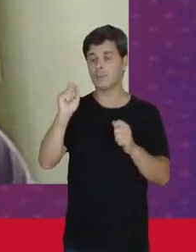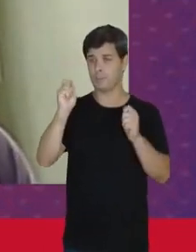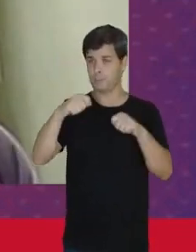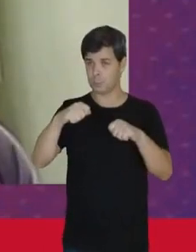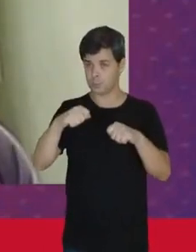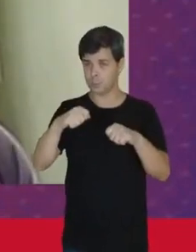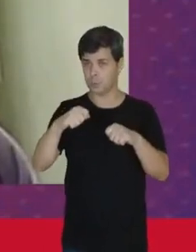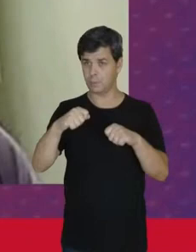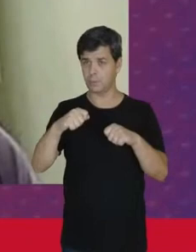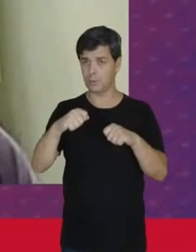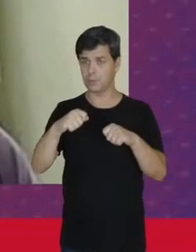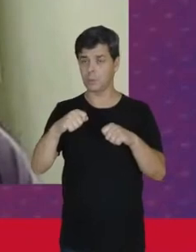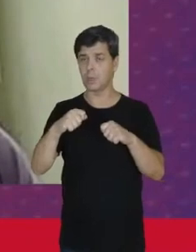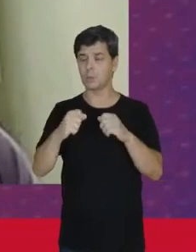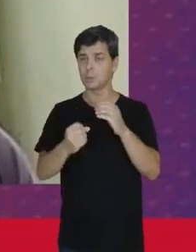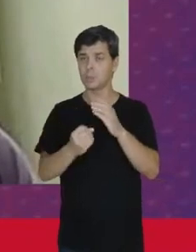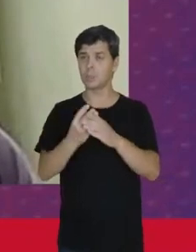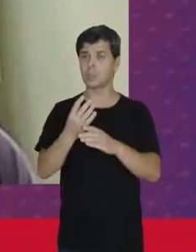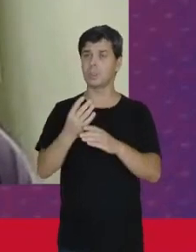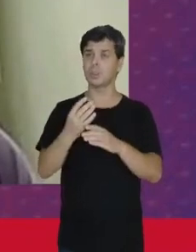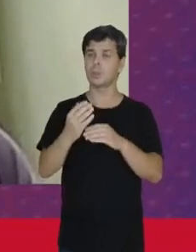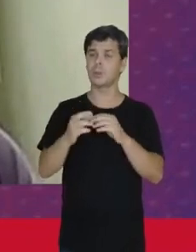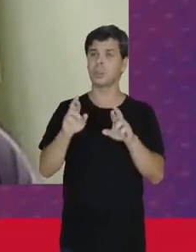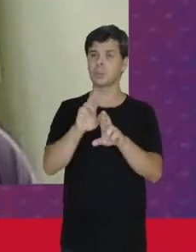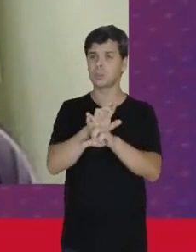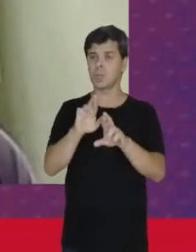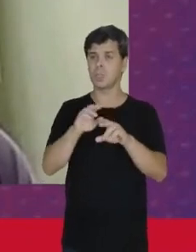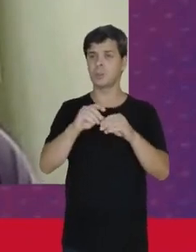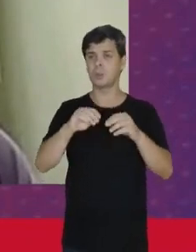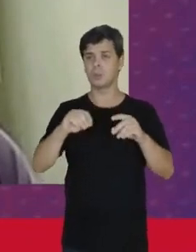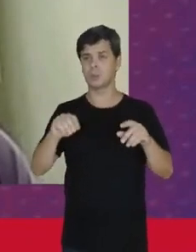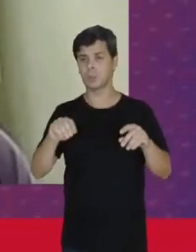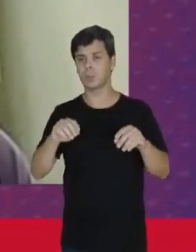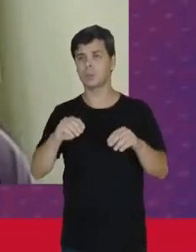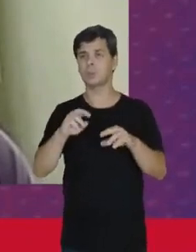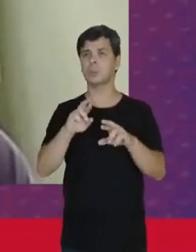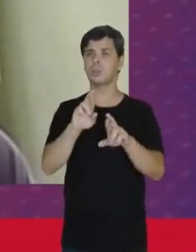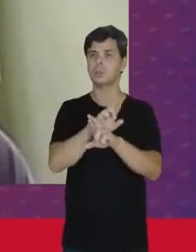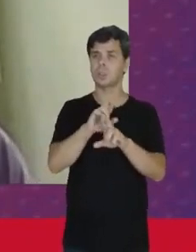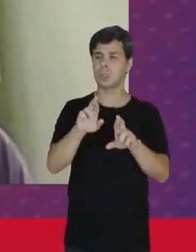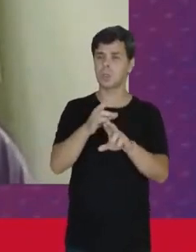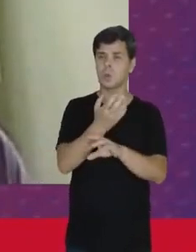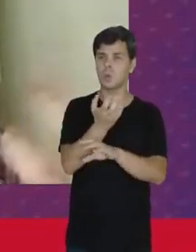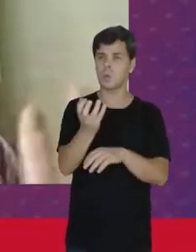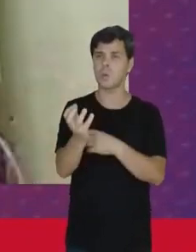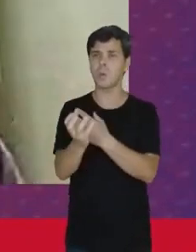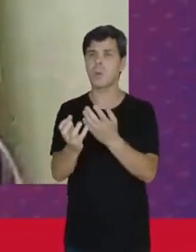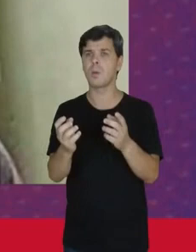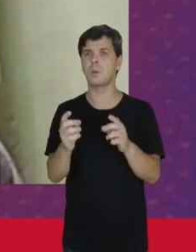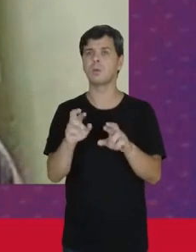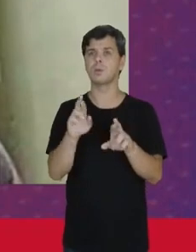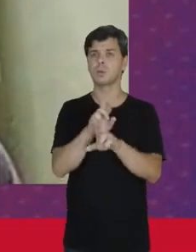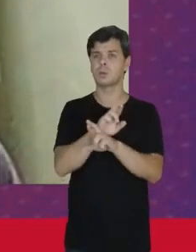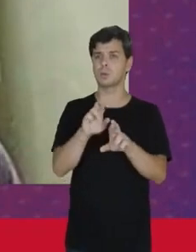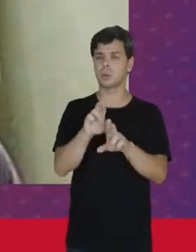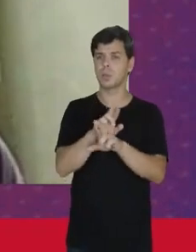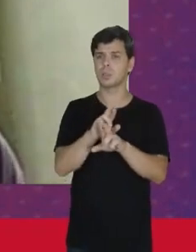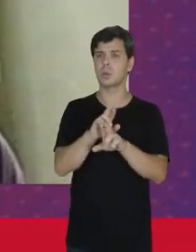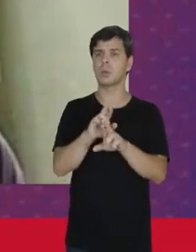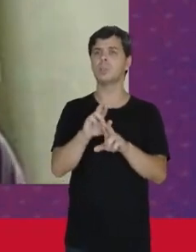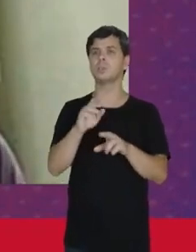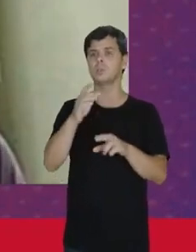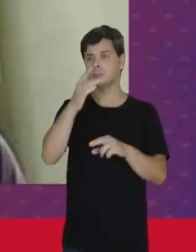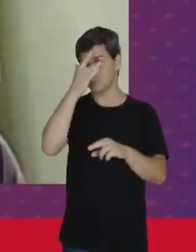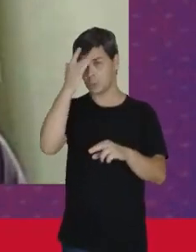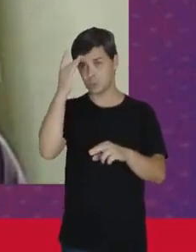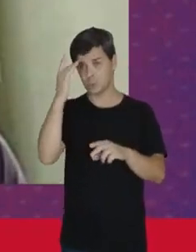outro paradigma de produção, de relação com a terra, de relação com o meio ambiente, de relação com as pessoas,